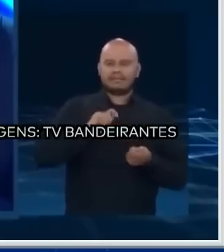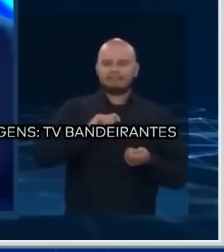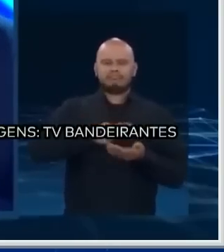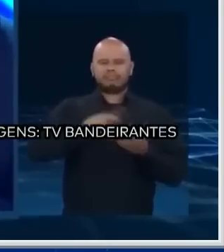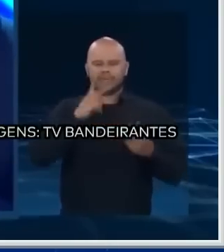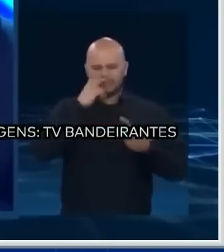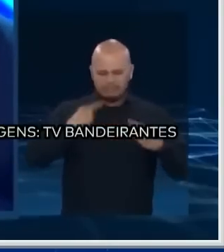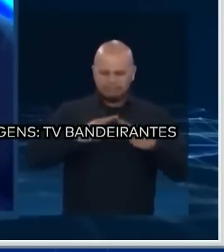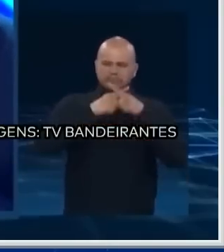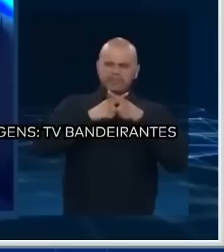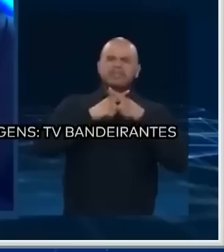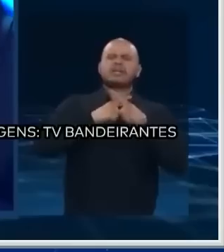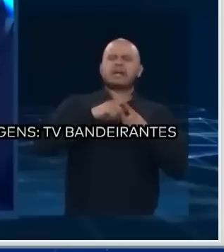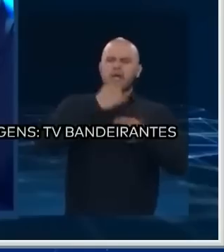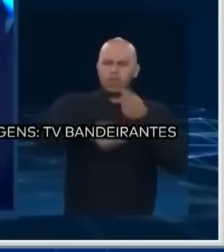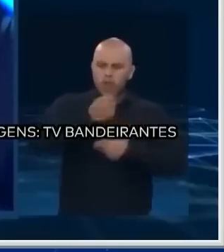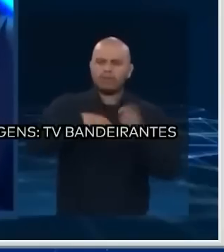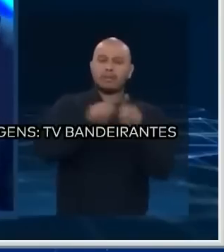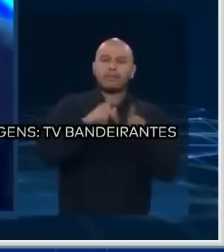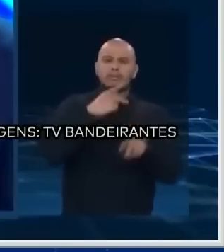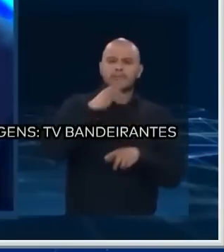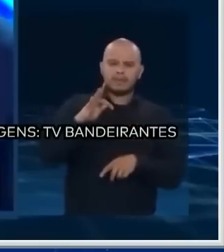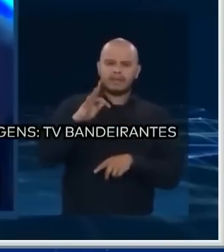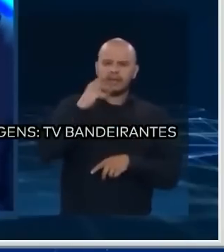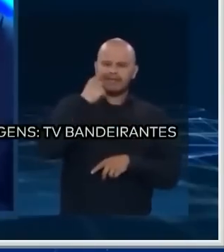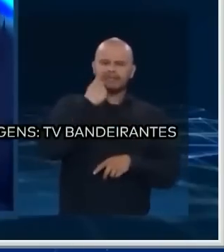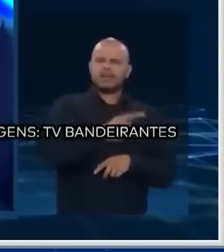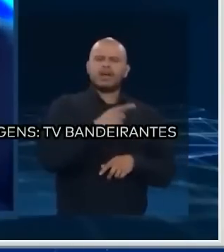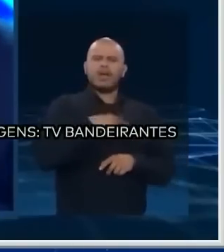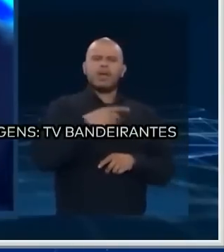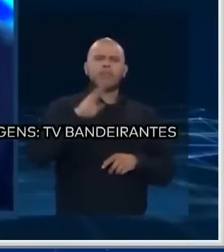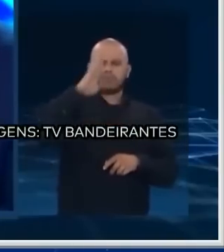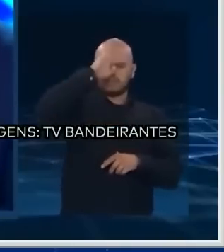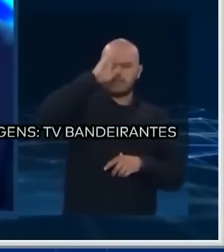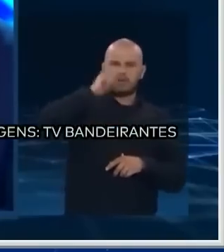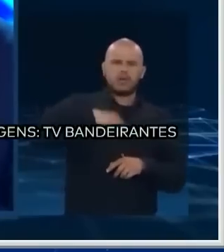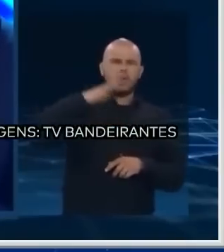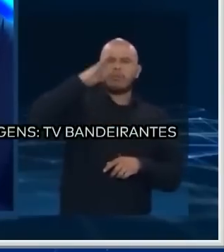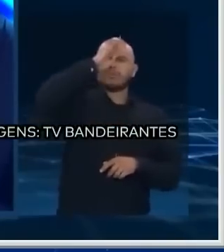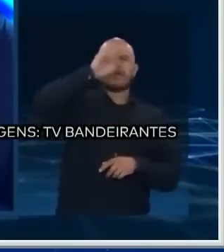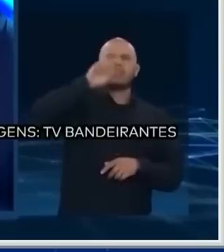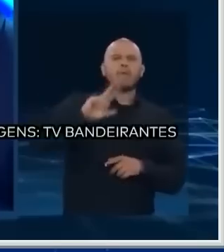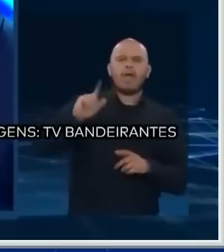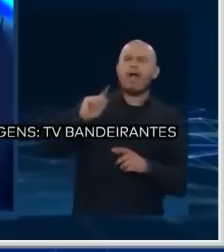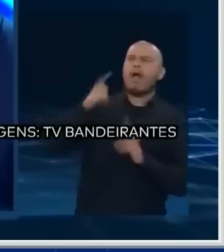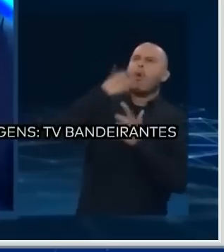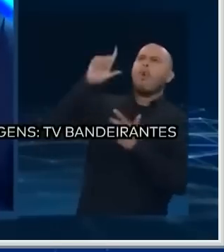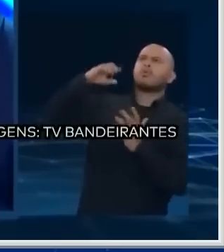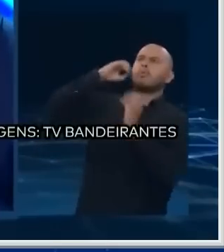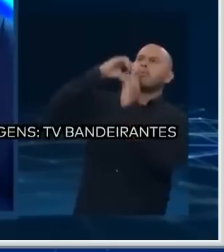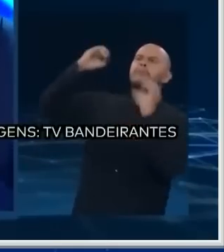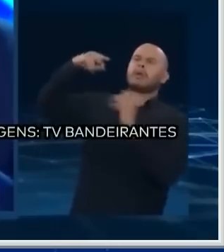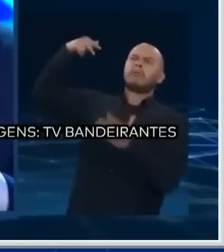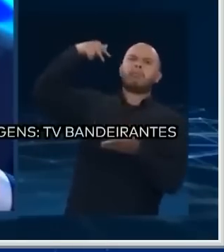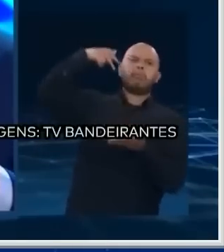Jair bolsonaro alvo de todos acabou saindo Os Vencedores exatamente por não ter tido nenhuma derrota e não correu não